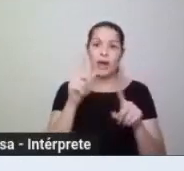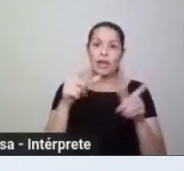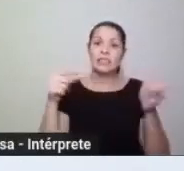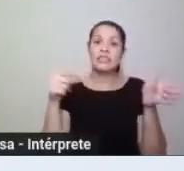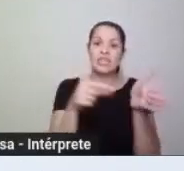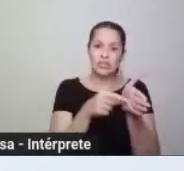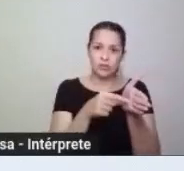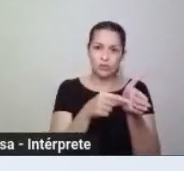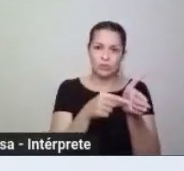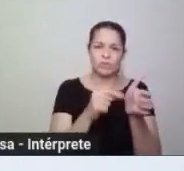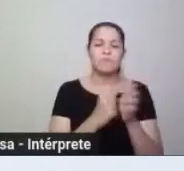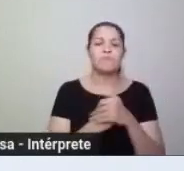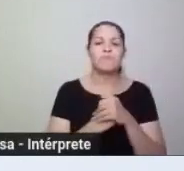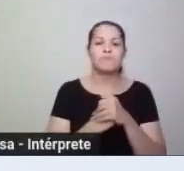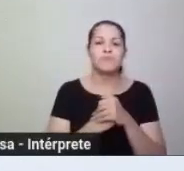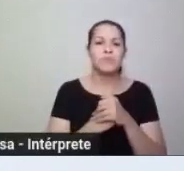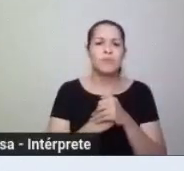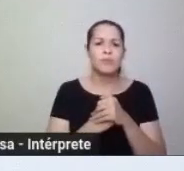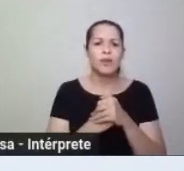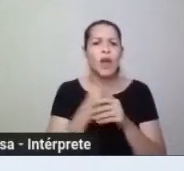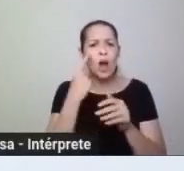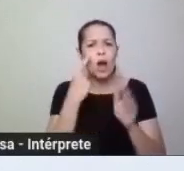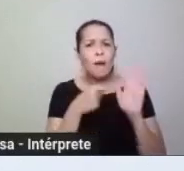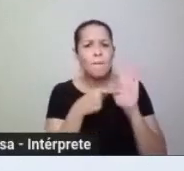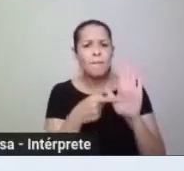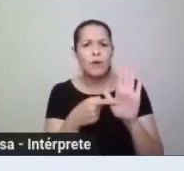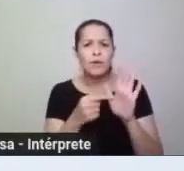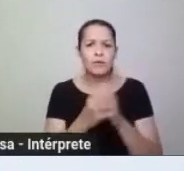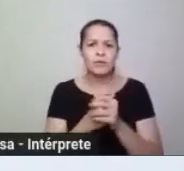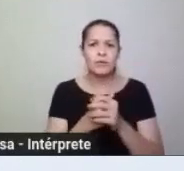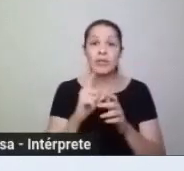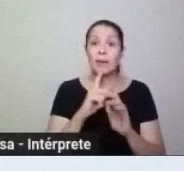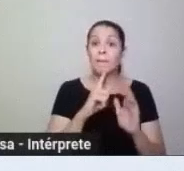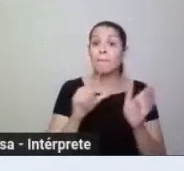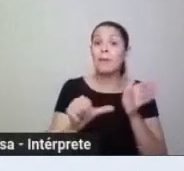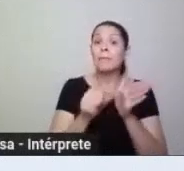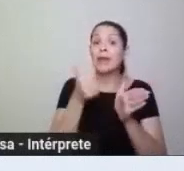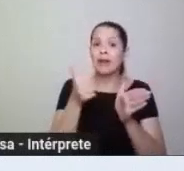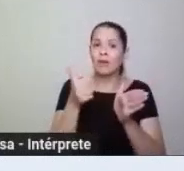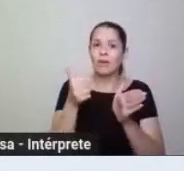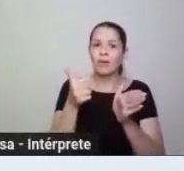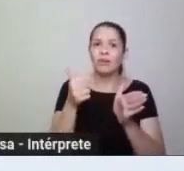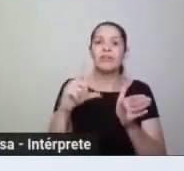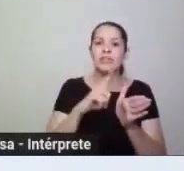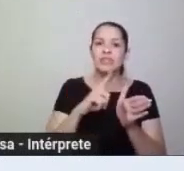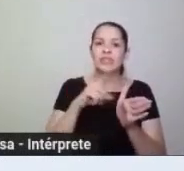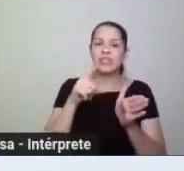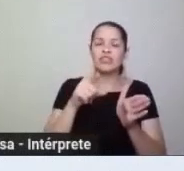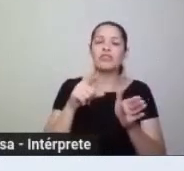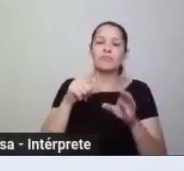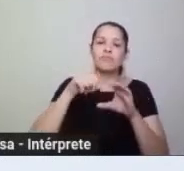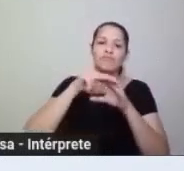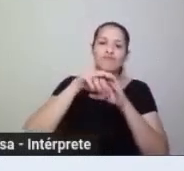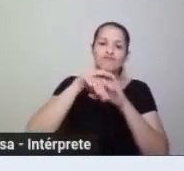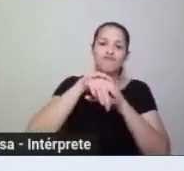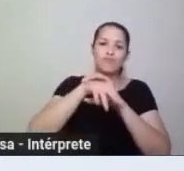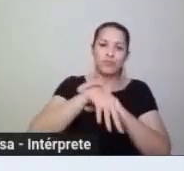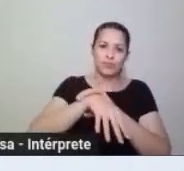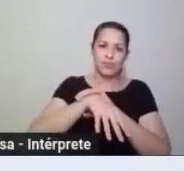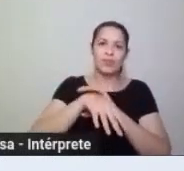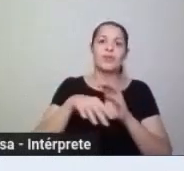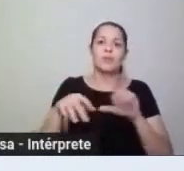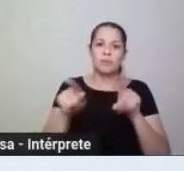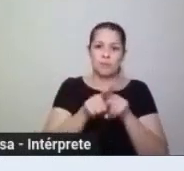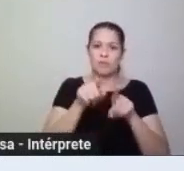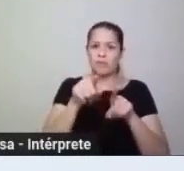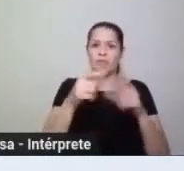sensores, aí a gente teve esse primeiro case, foi lá no britador primário, é um britador da Kawasaki